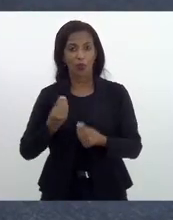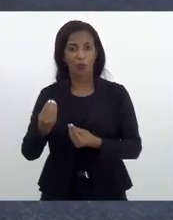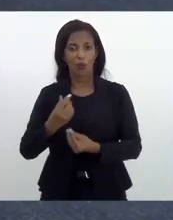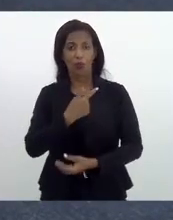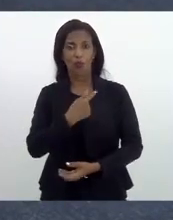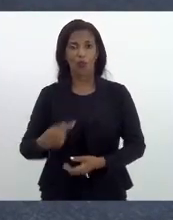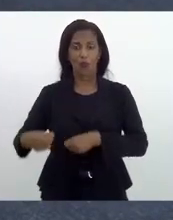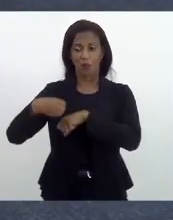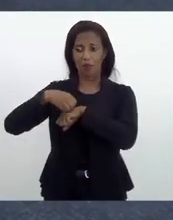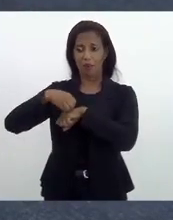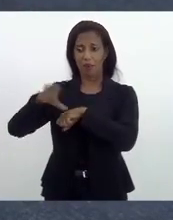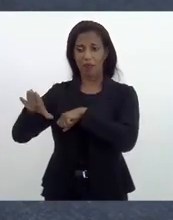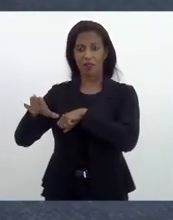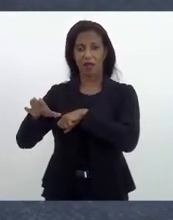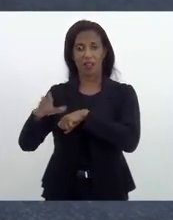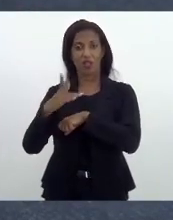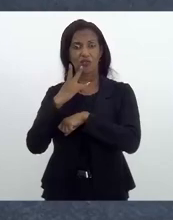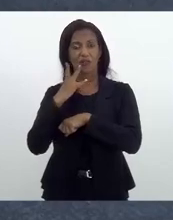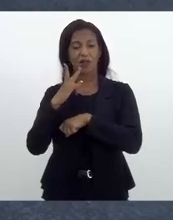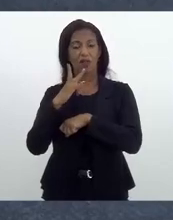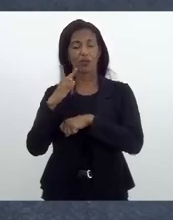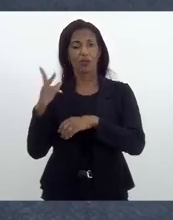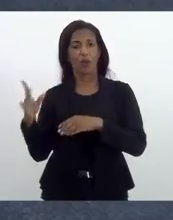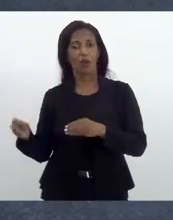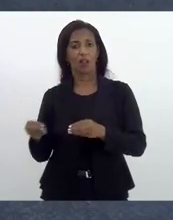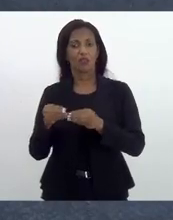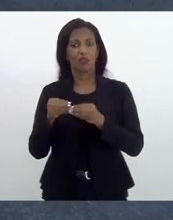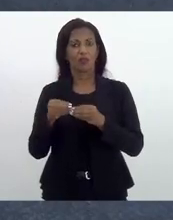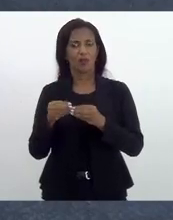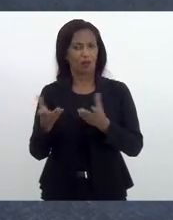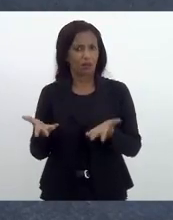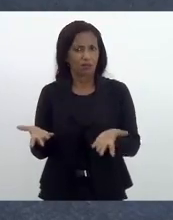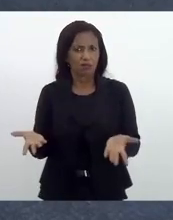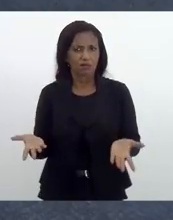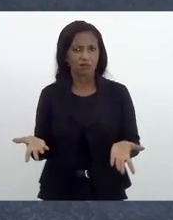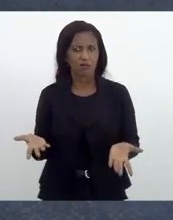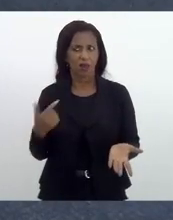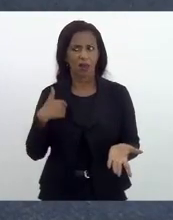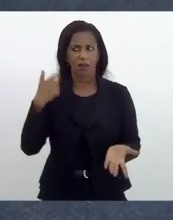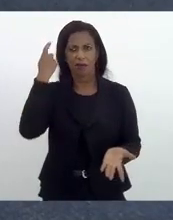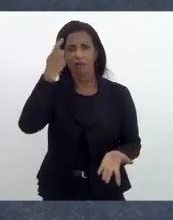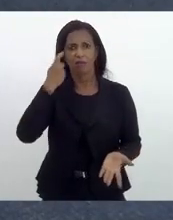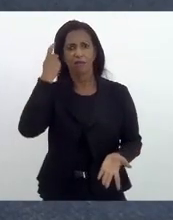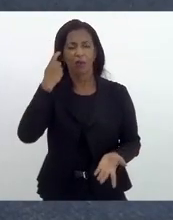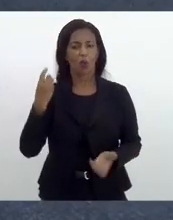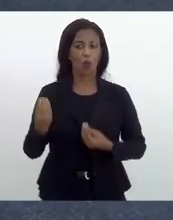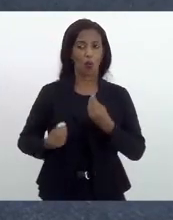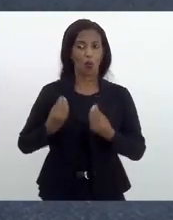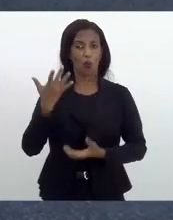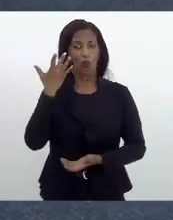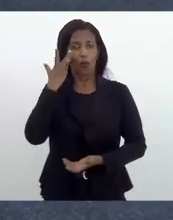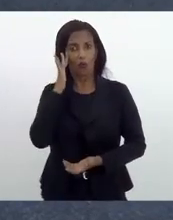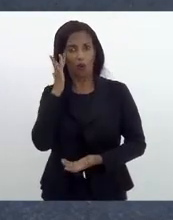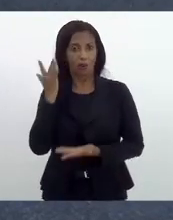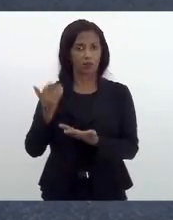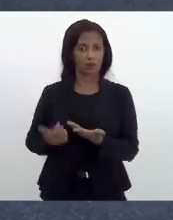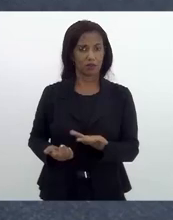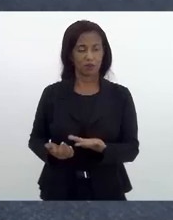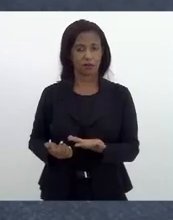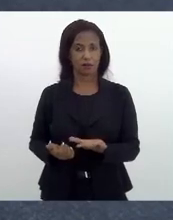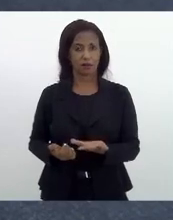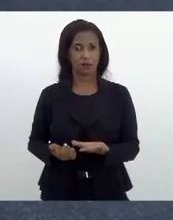o governo mandar uma mensagem para cá sobre essa questão do adicional, né, aí me preocupo, porque como eu acho, como eu acho